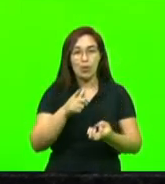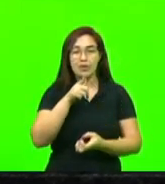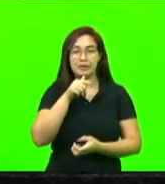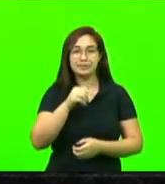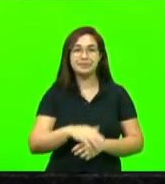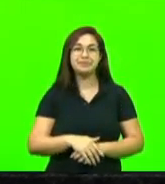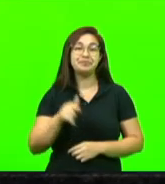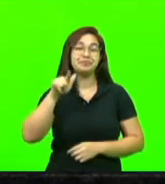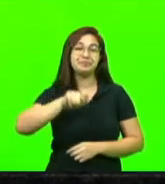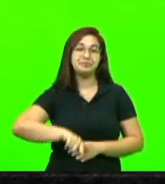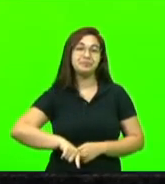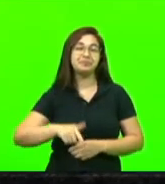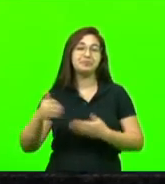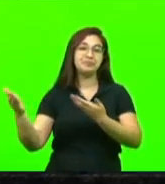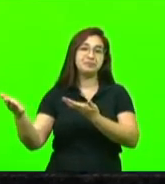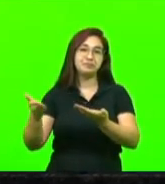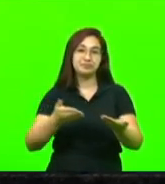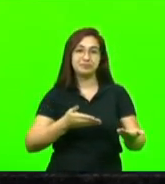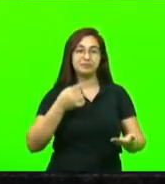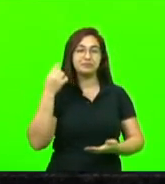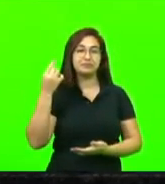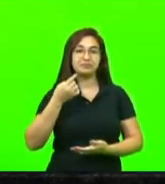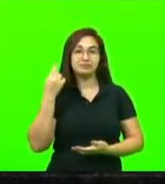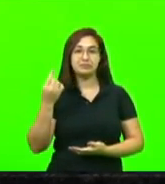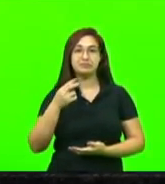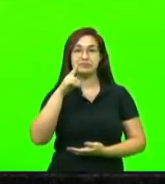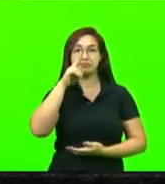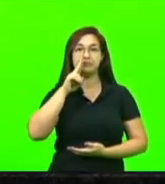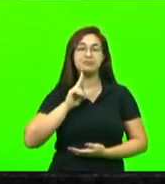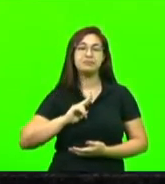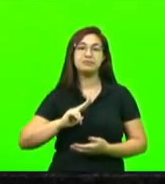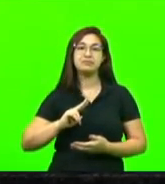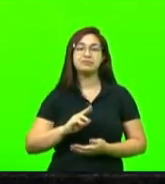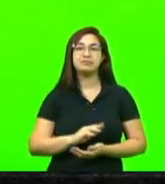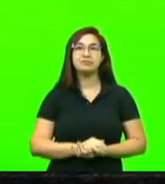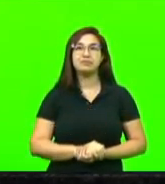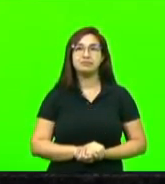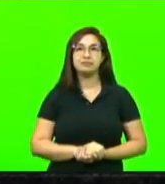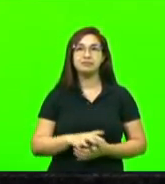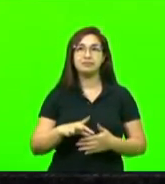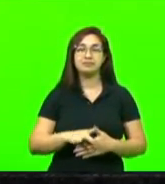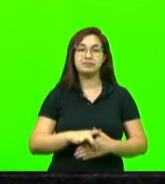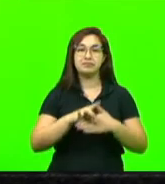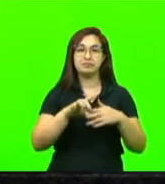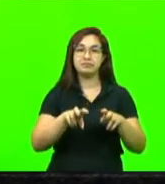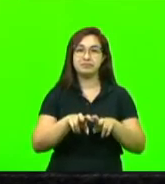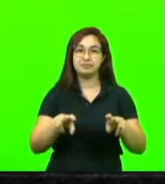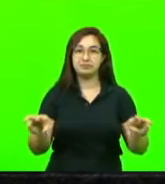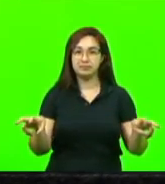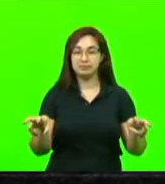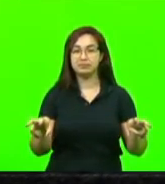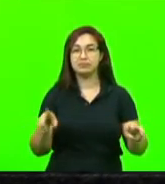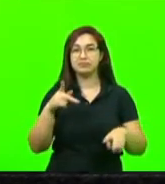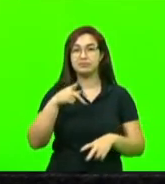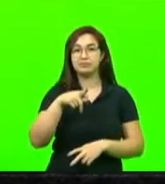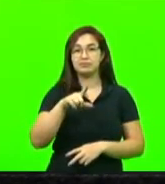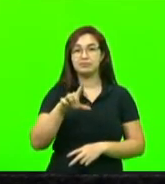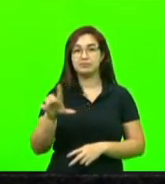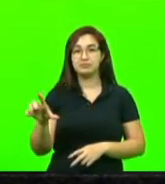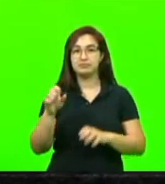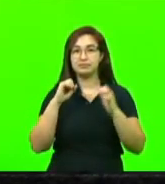comunicações, com a palavra o deputado Ivan Nats, nosso líder da bancada do PL na